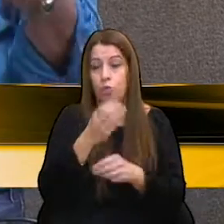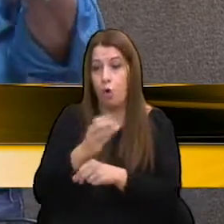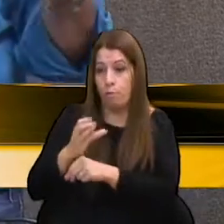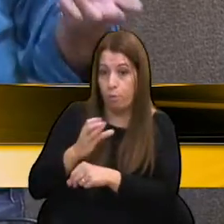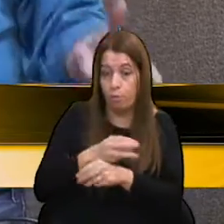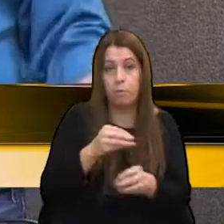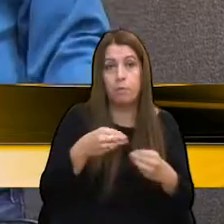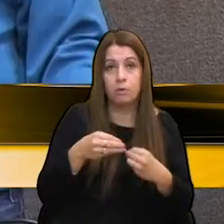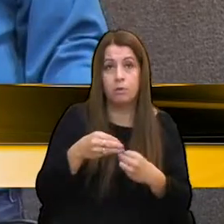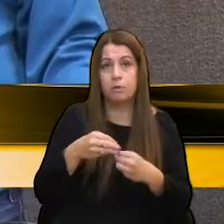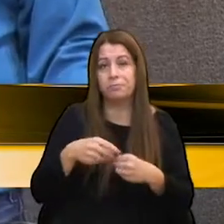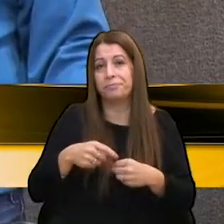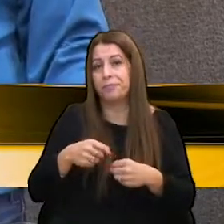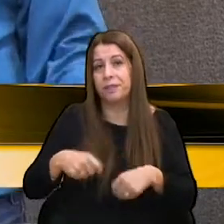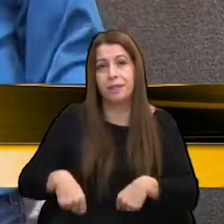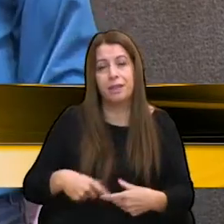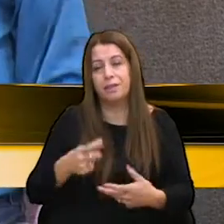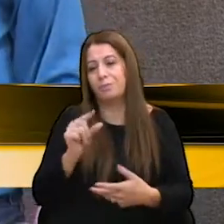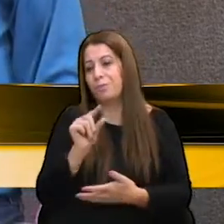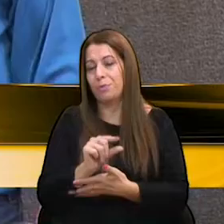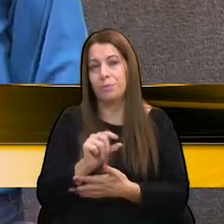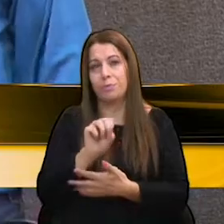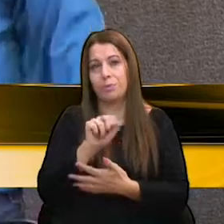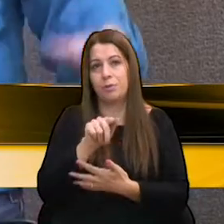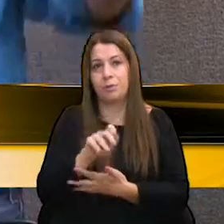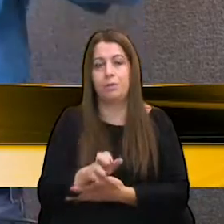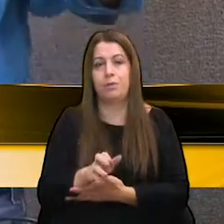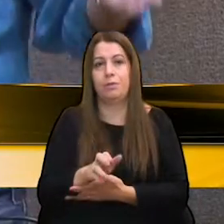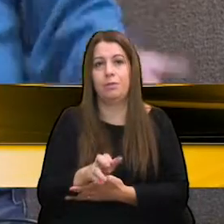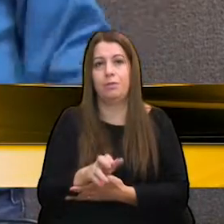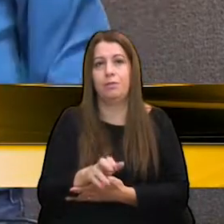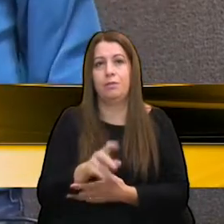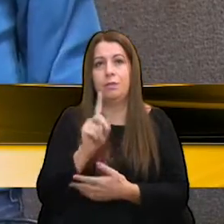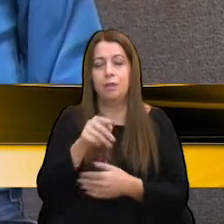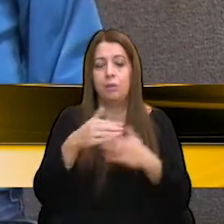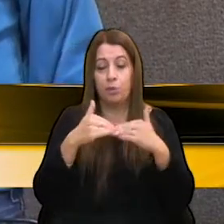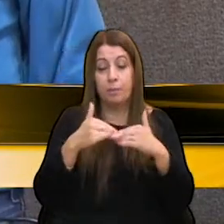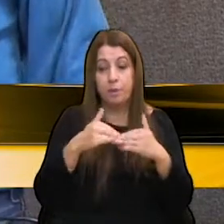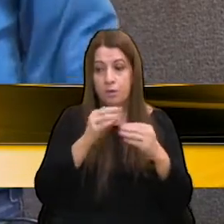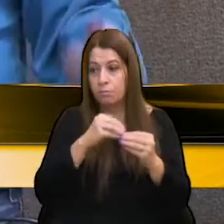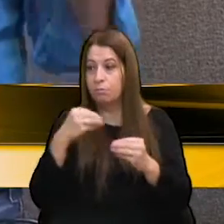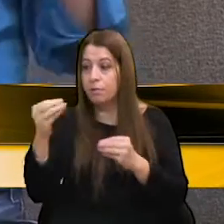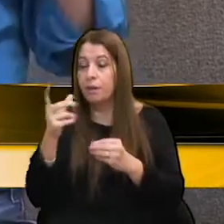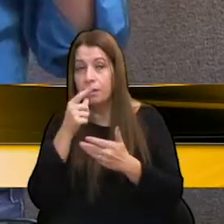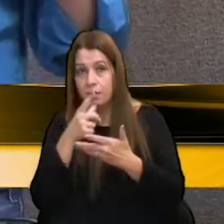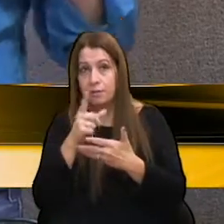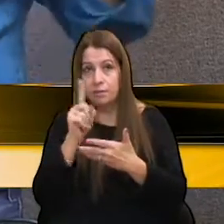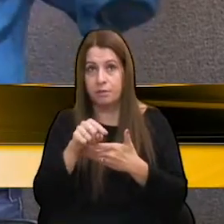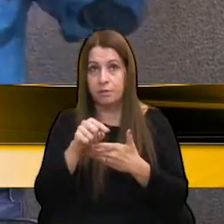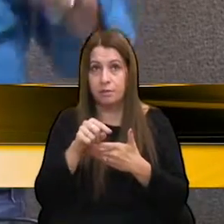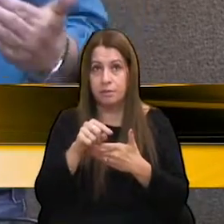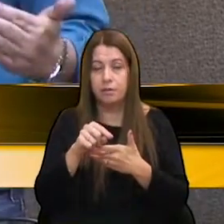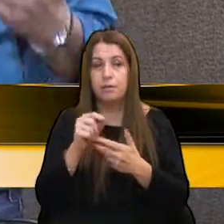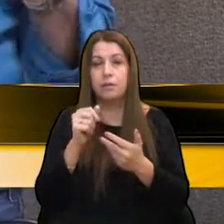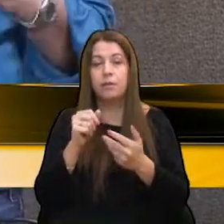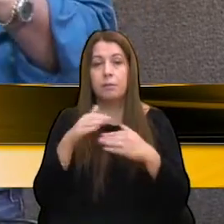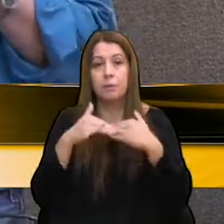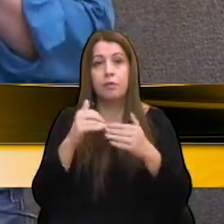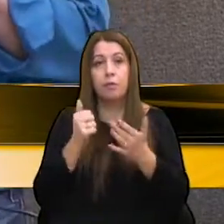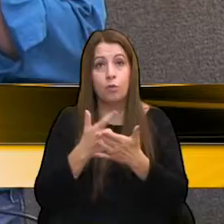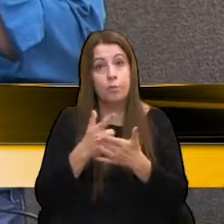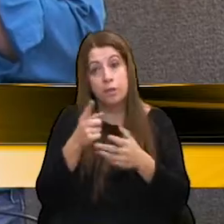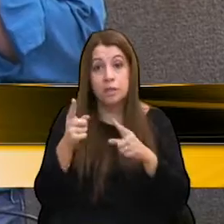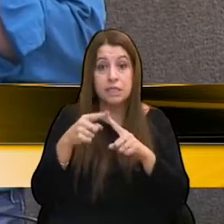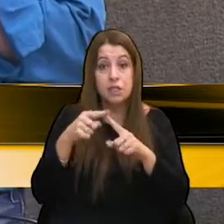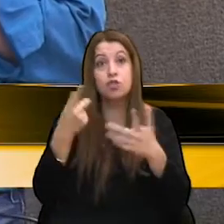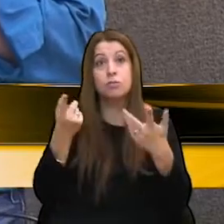copinhos, isso custa tão pouco para o Samai, né? A gente colocava o caminhão à disposição. Então, esse caminhão foi comprado exatamente para esse